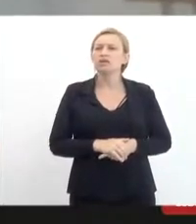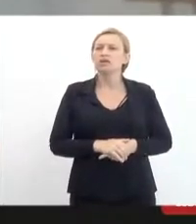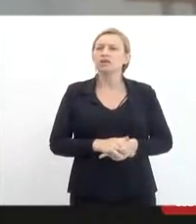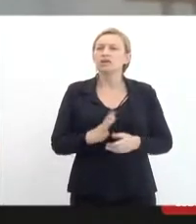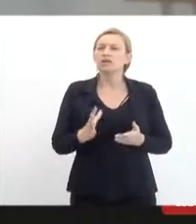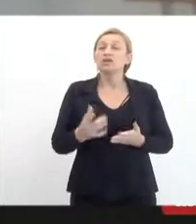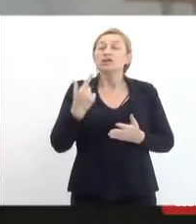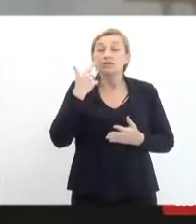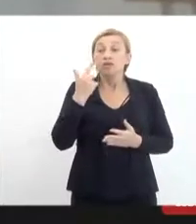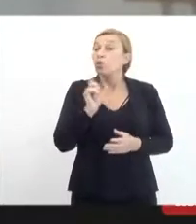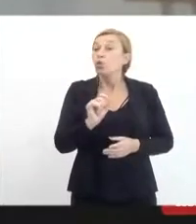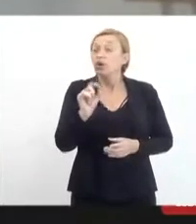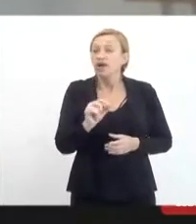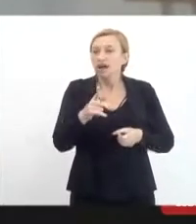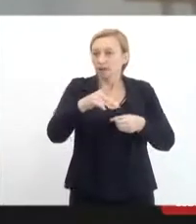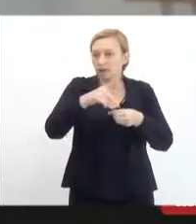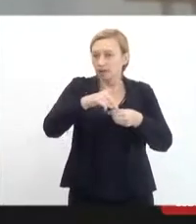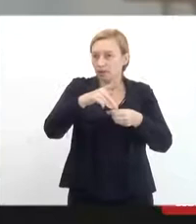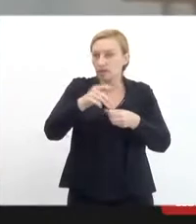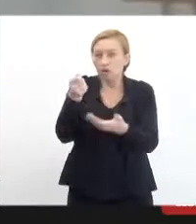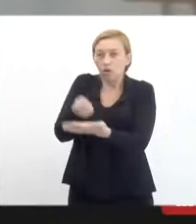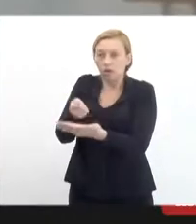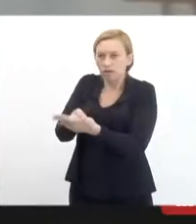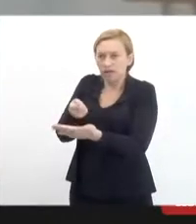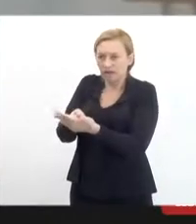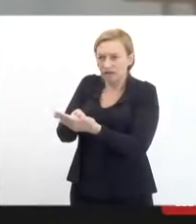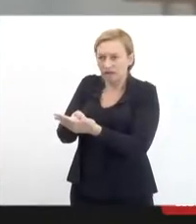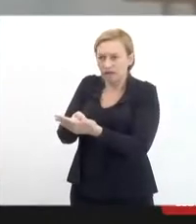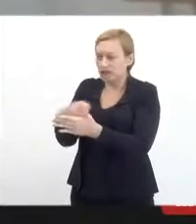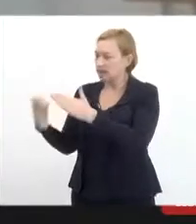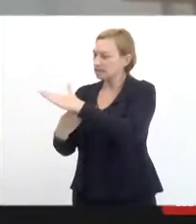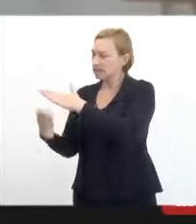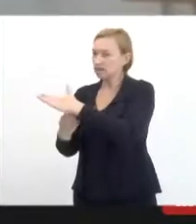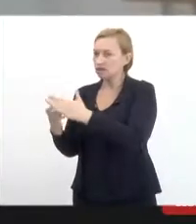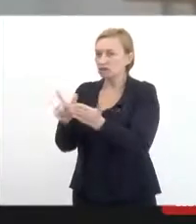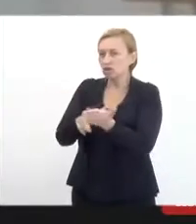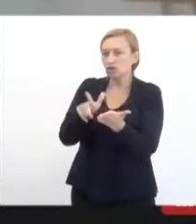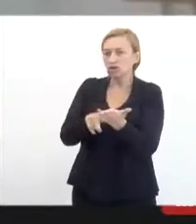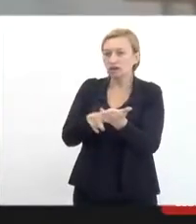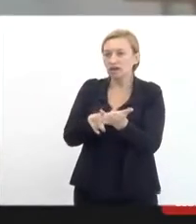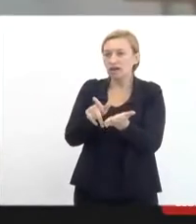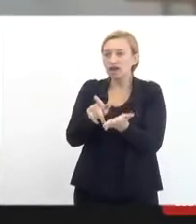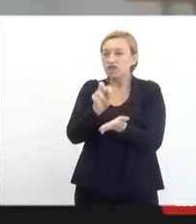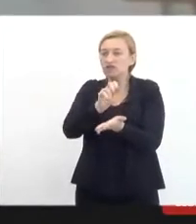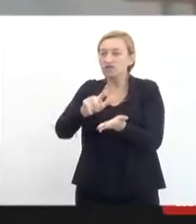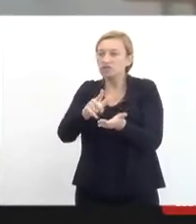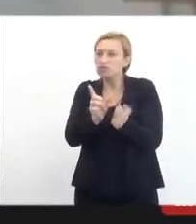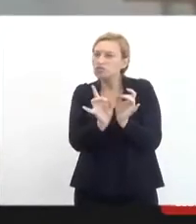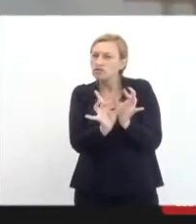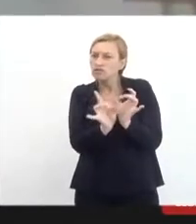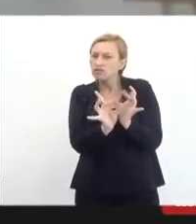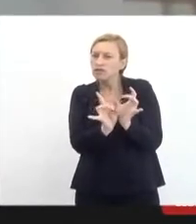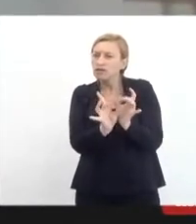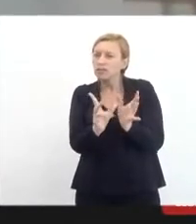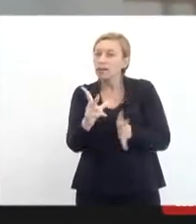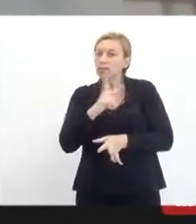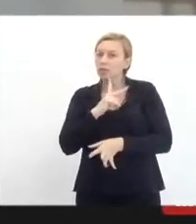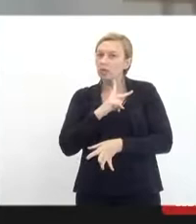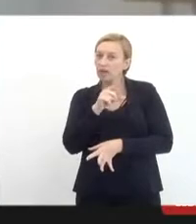que a Petrobras estava obrigando seus contratados a emitir notas fiscais de venda desses bens para ela